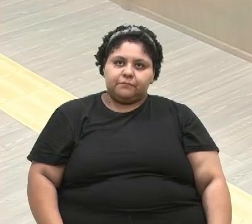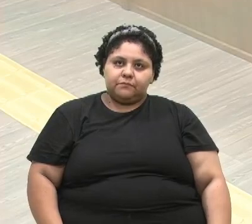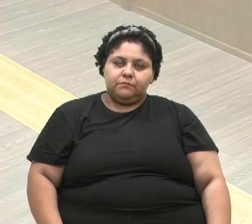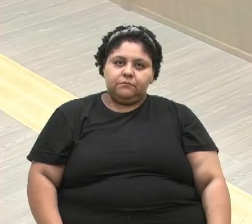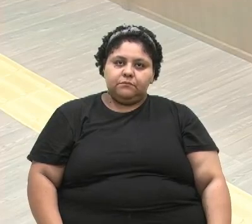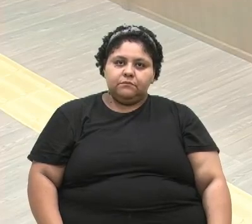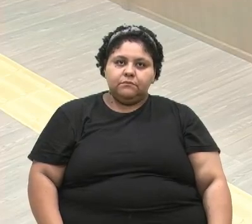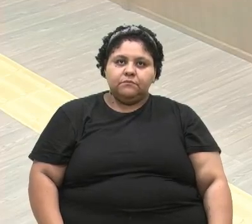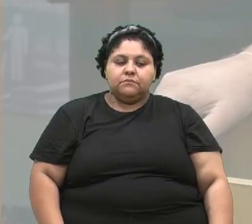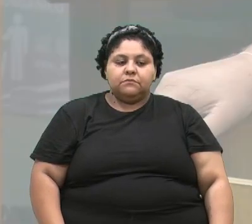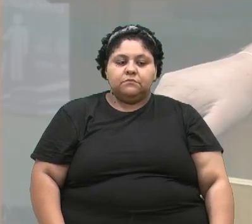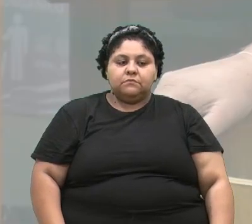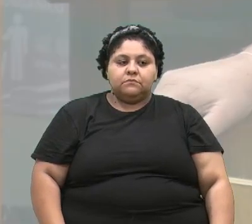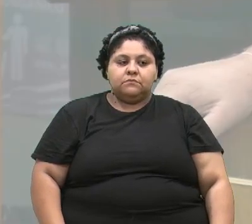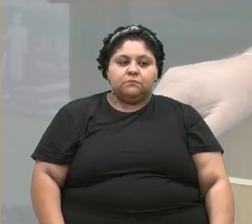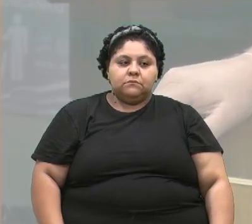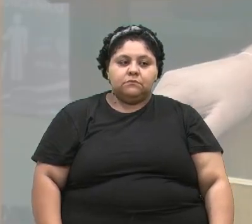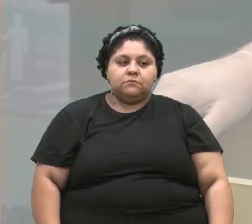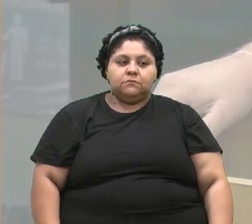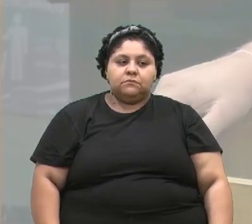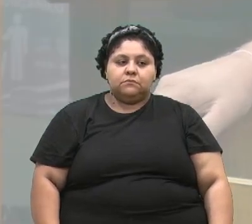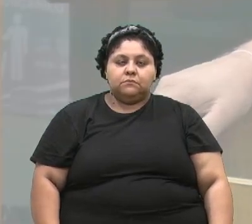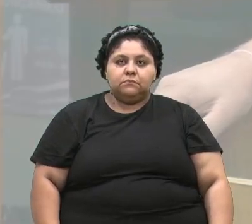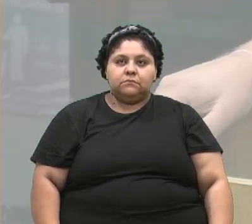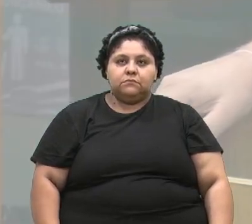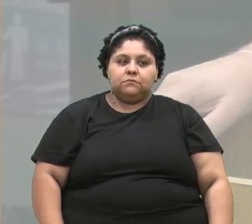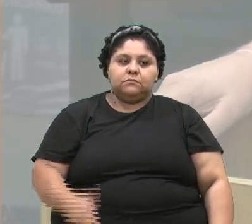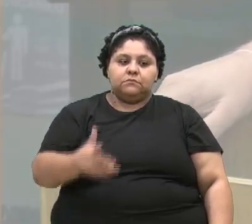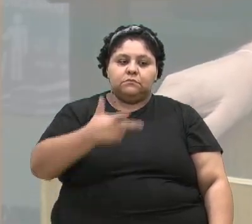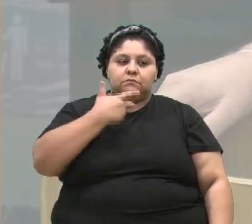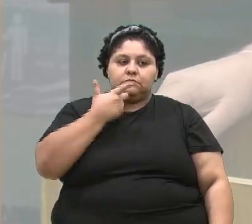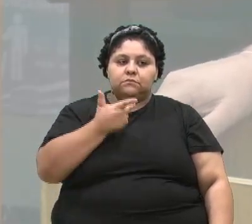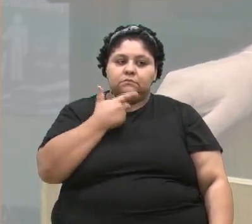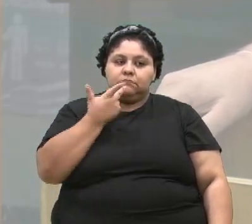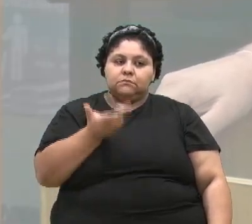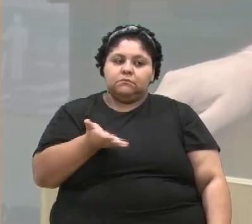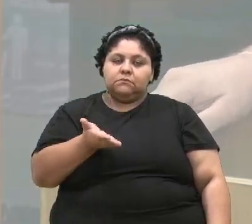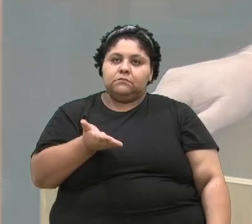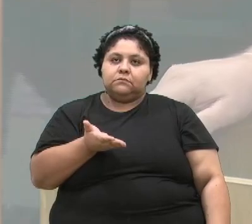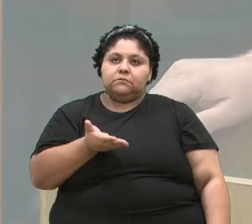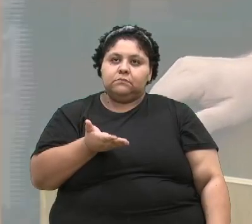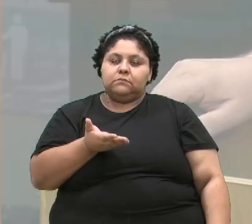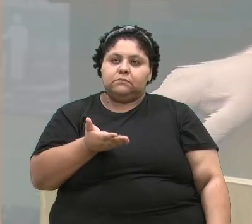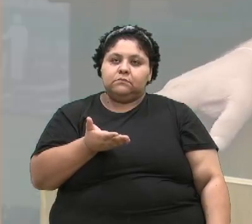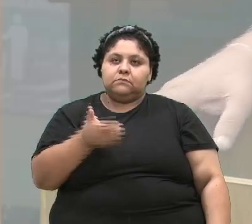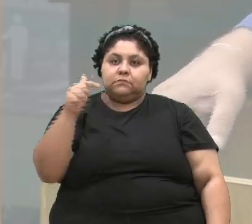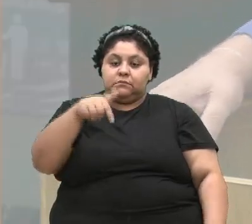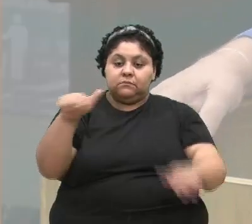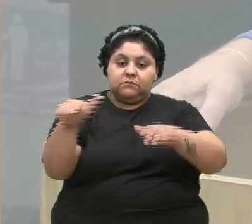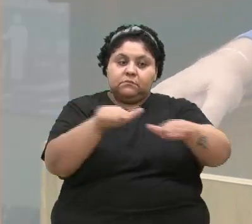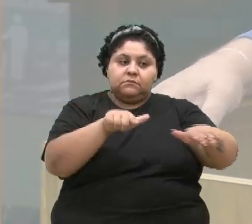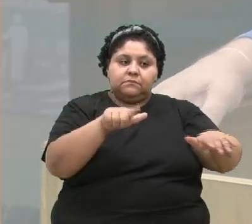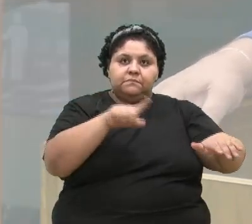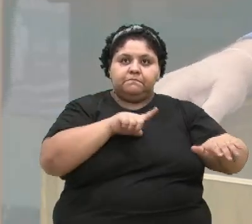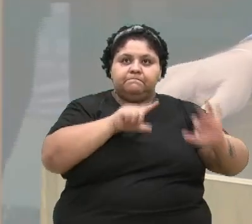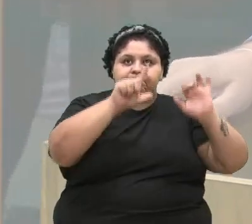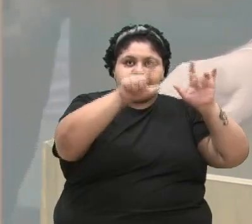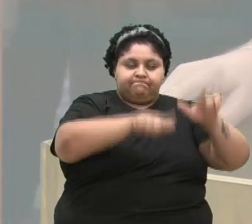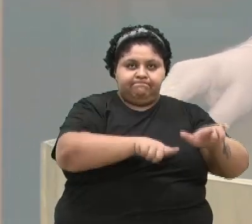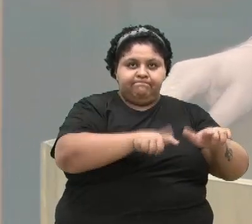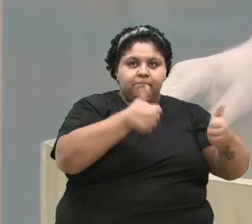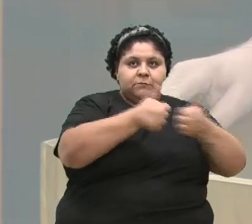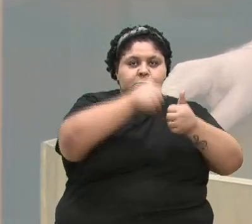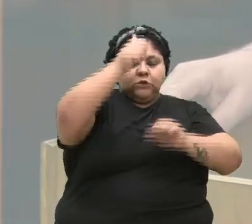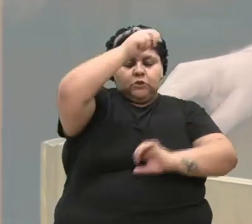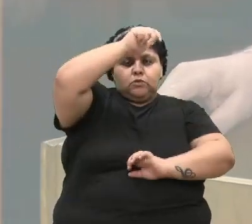Obrigado, vereadora Marisol. Para dizer que essa semana nós tivemos ali no gabinete do prefeito